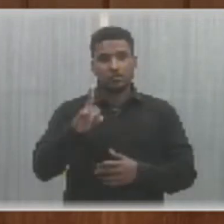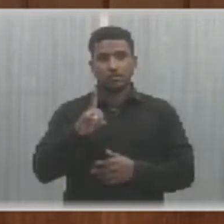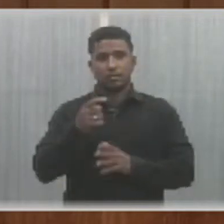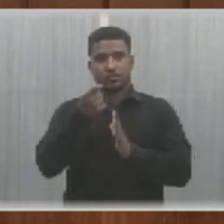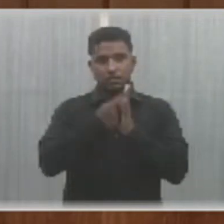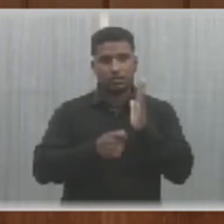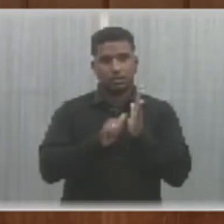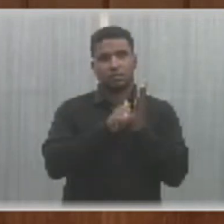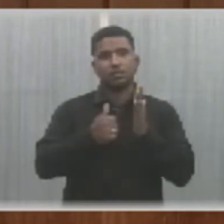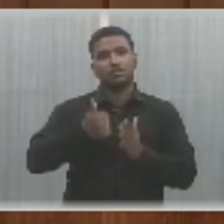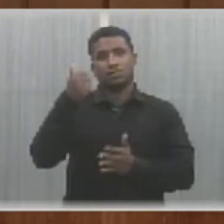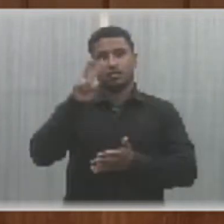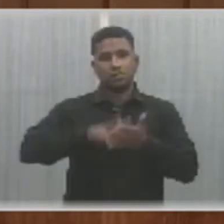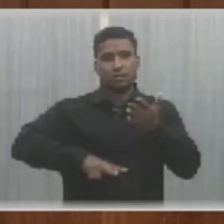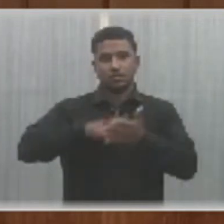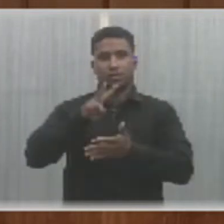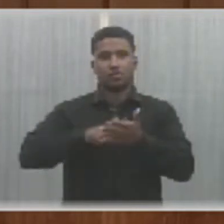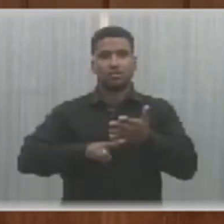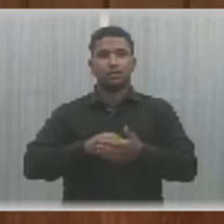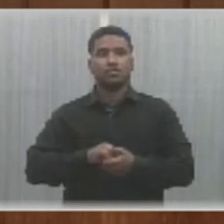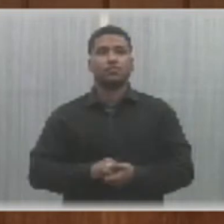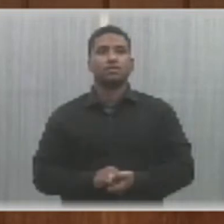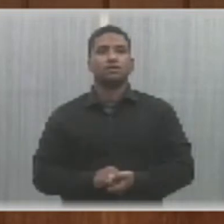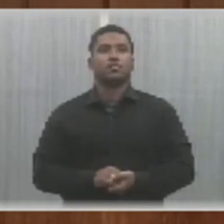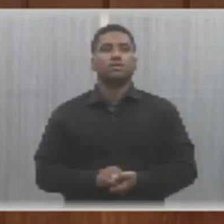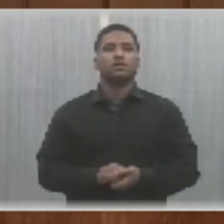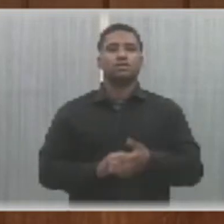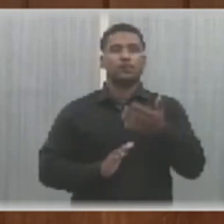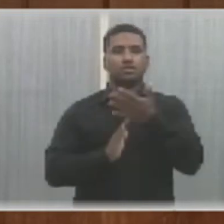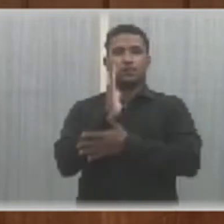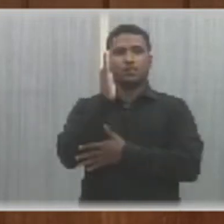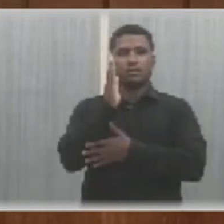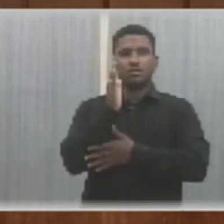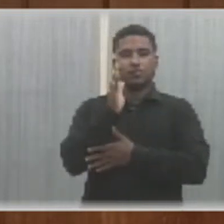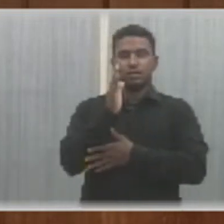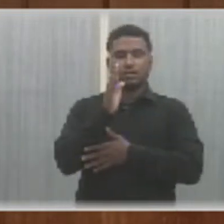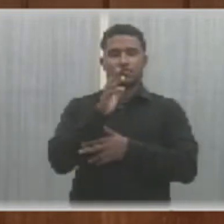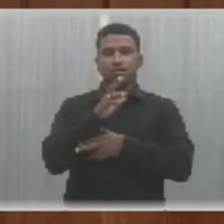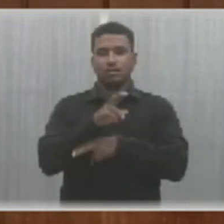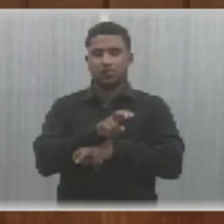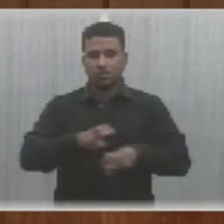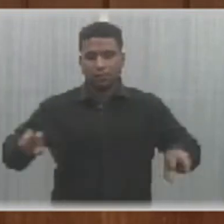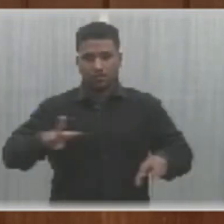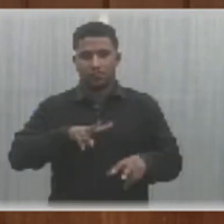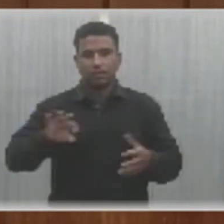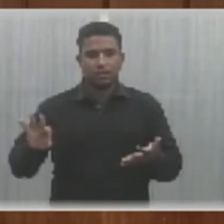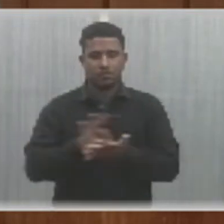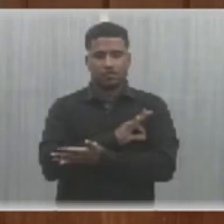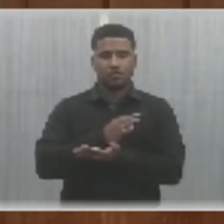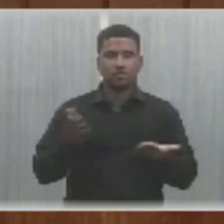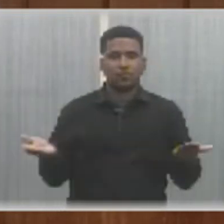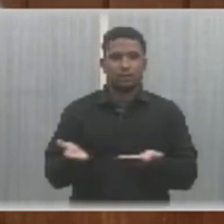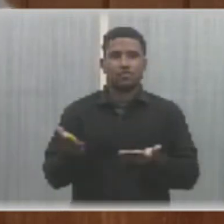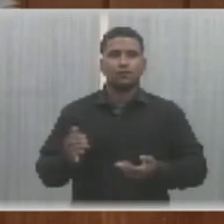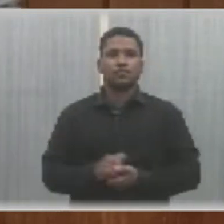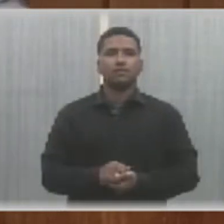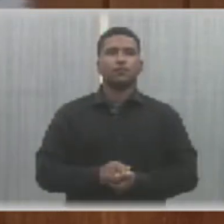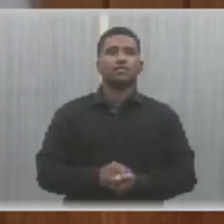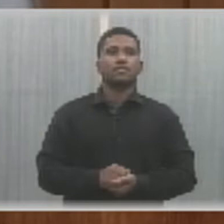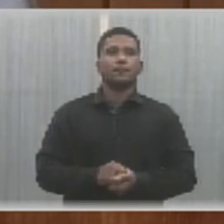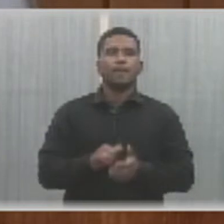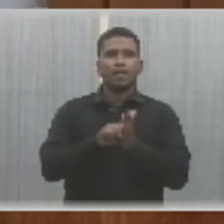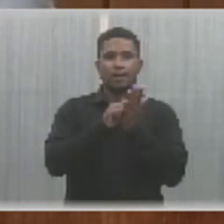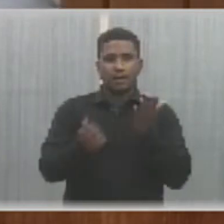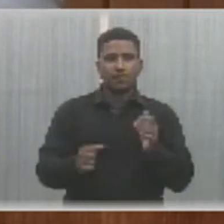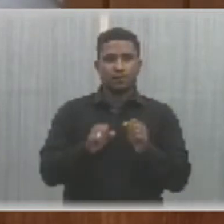Serviços de Redação de Atas, a qual, depois de lida achada conforme aprovada pelo plenário, vai assinada pela mesa da sessão subsequente. Ata